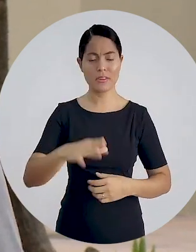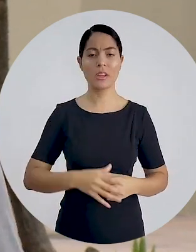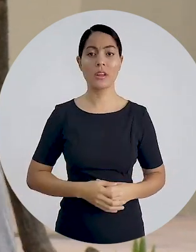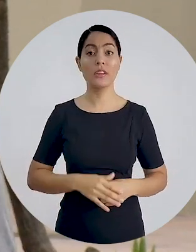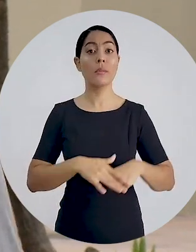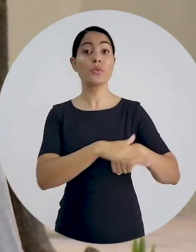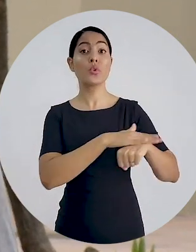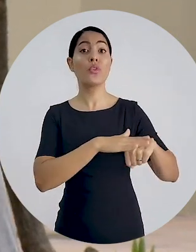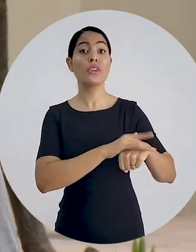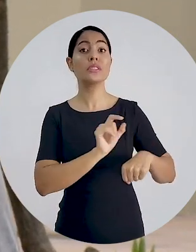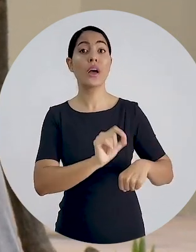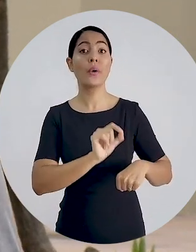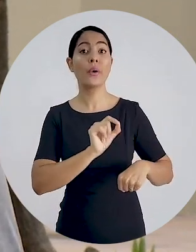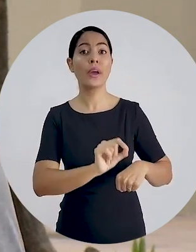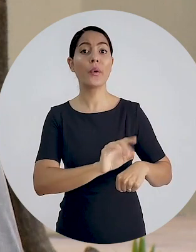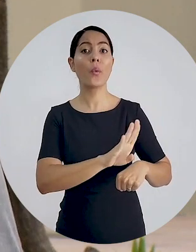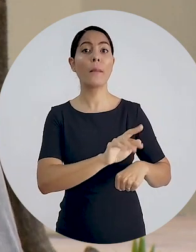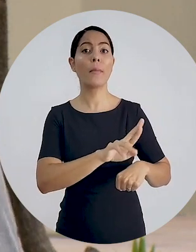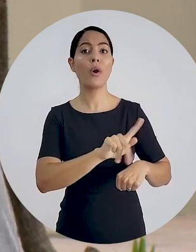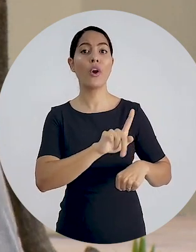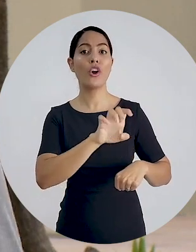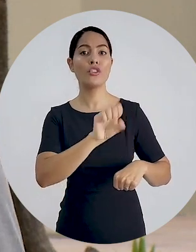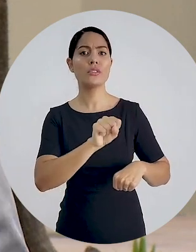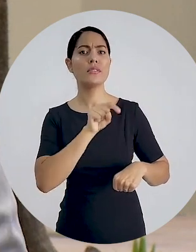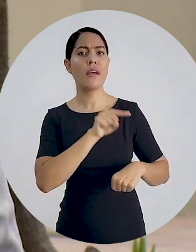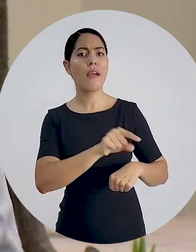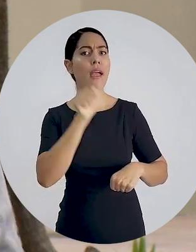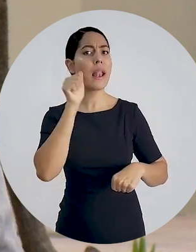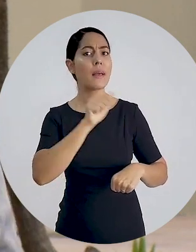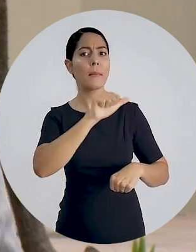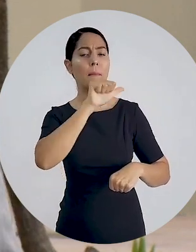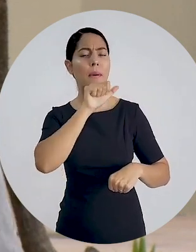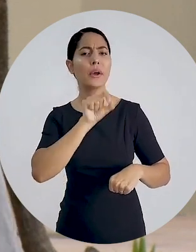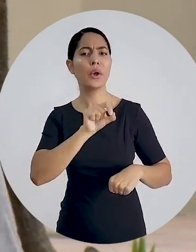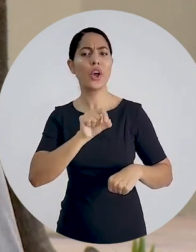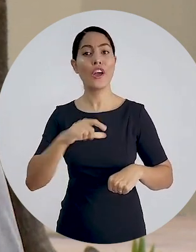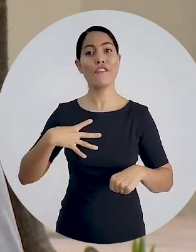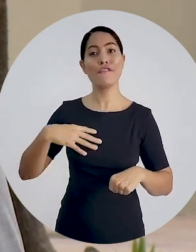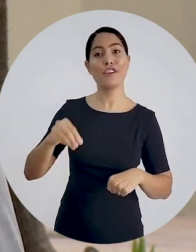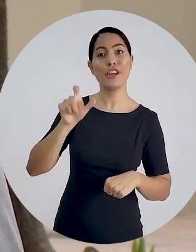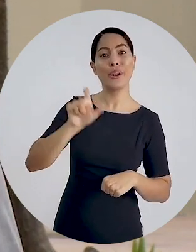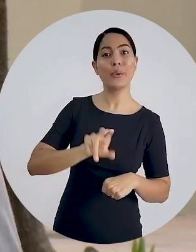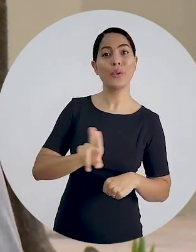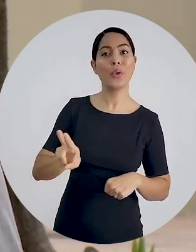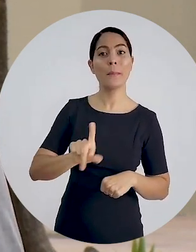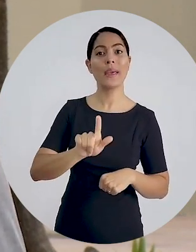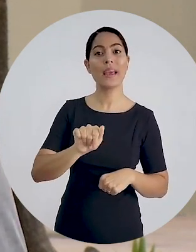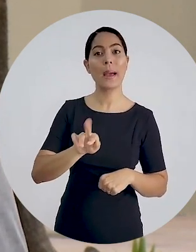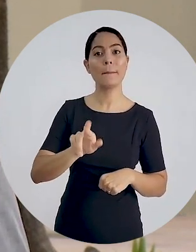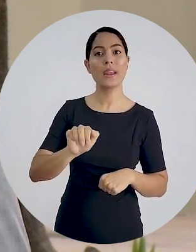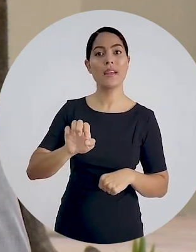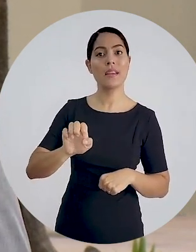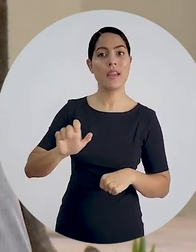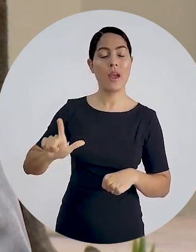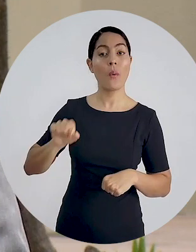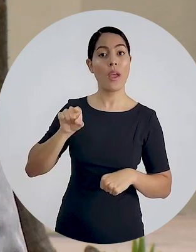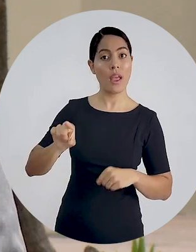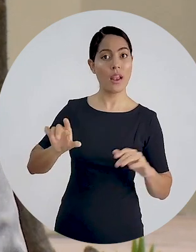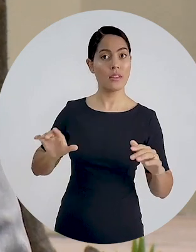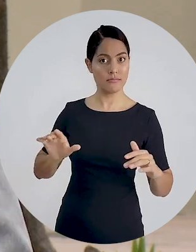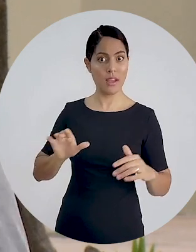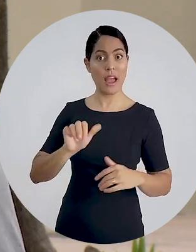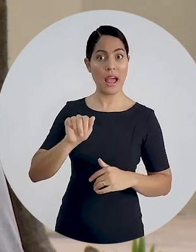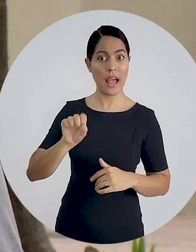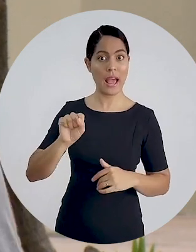mãe do Gabriel, de apenas 7 anos de idade, que possui a síndrome de Asperger, um espectro do autismo. Para